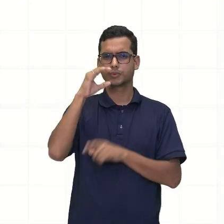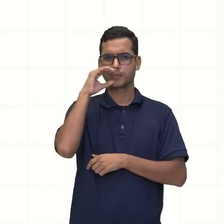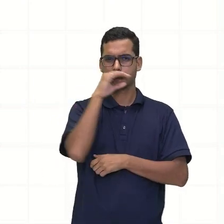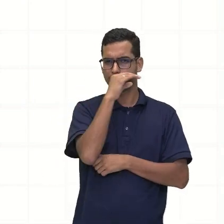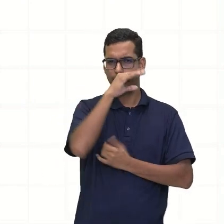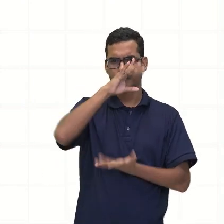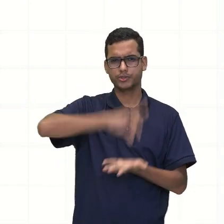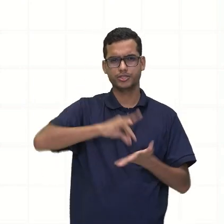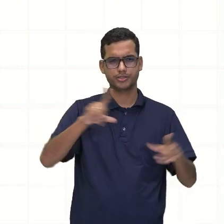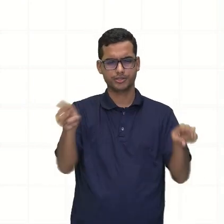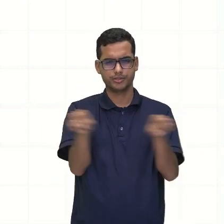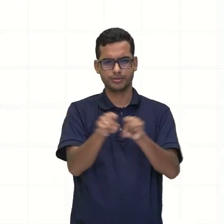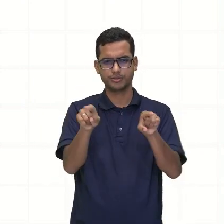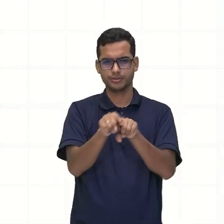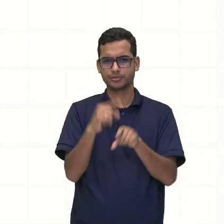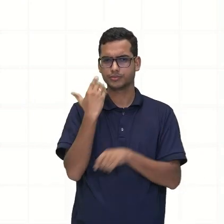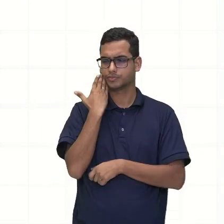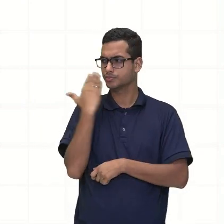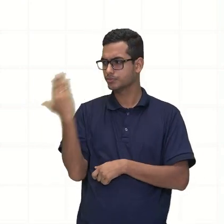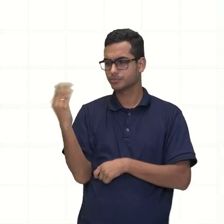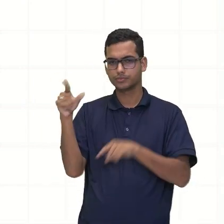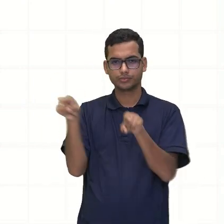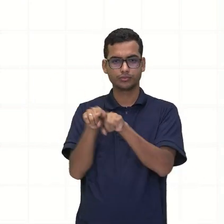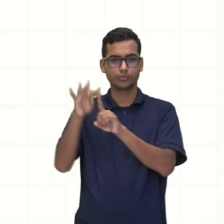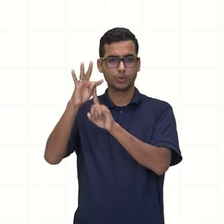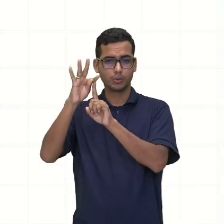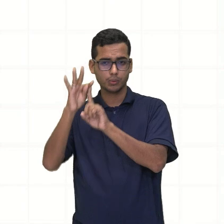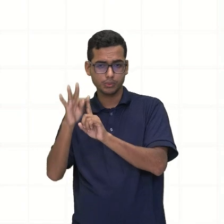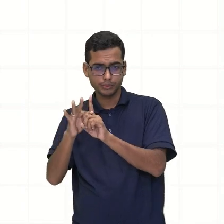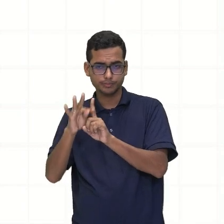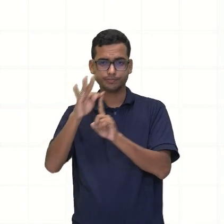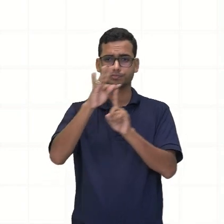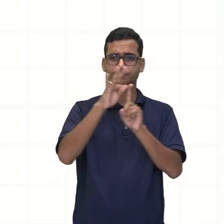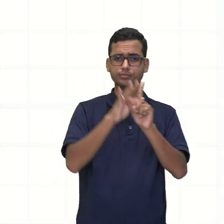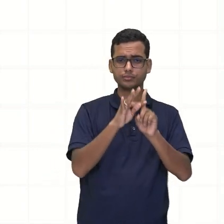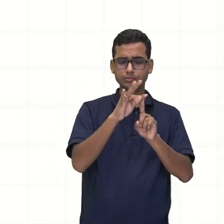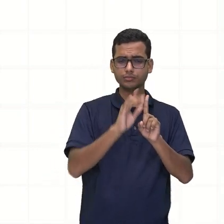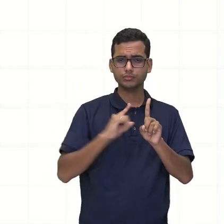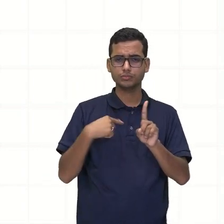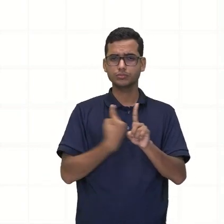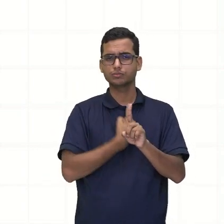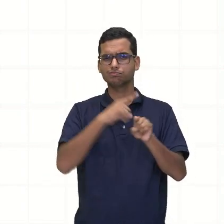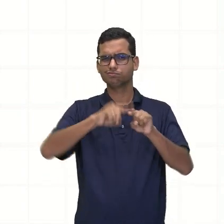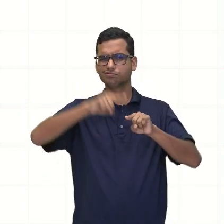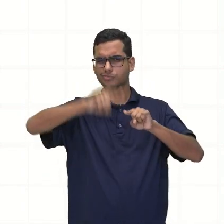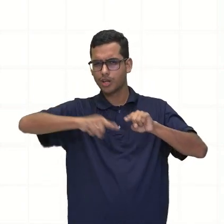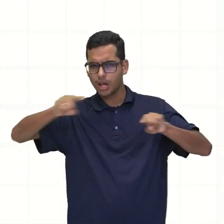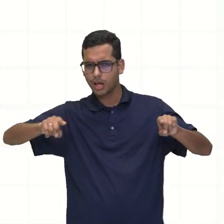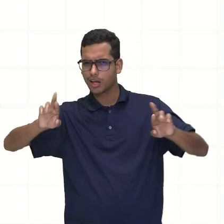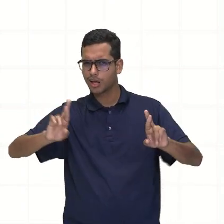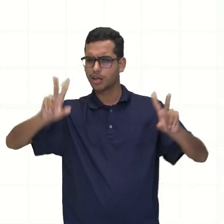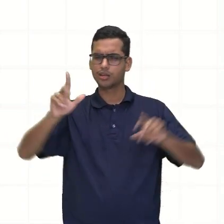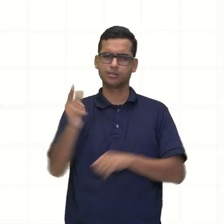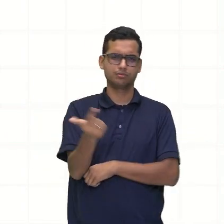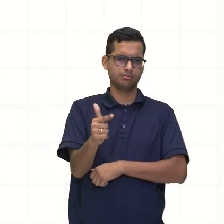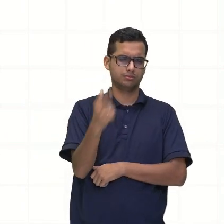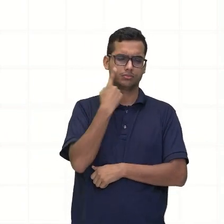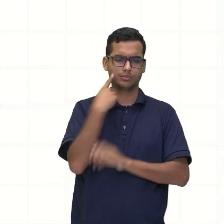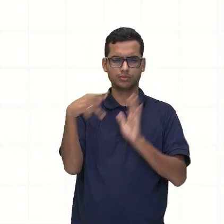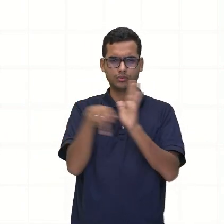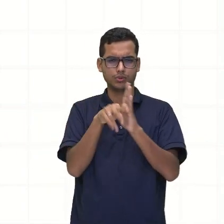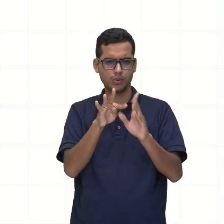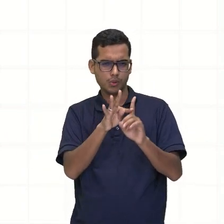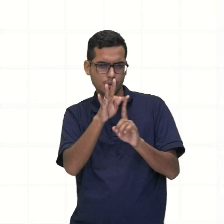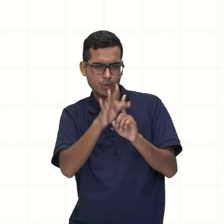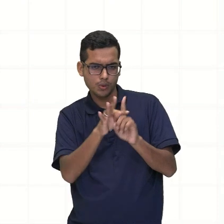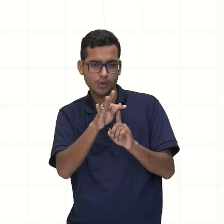a temperatura mais baixa, né? Então, a gente não tem ali muita variação com relação a essas temperaturas.